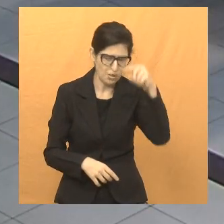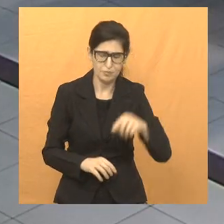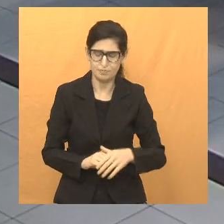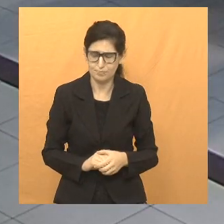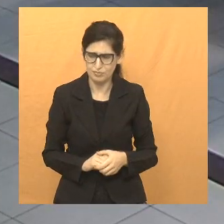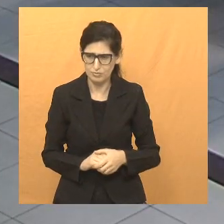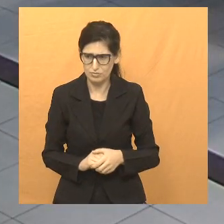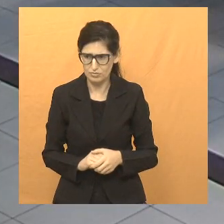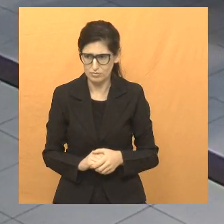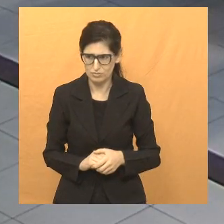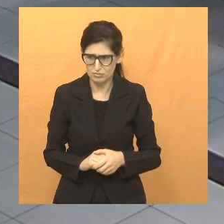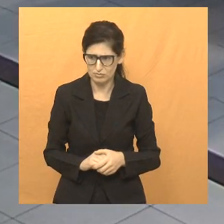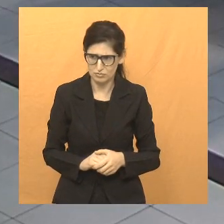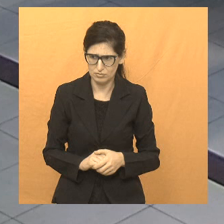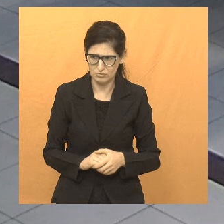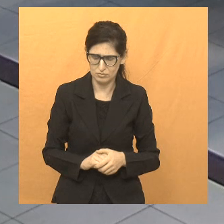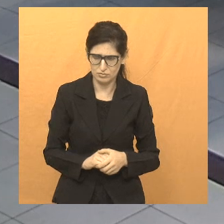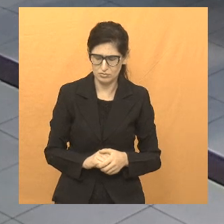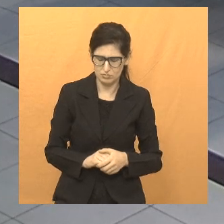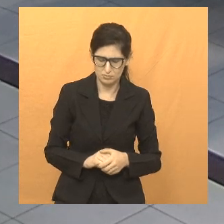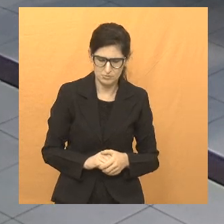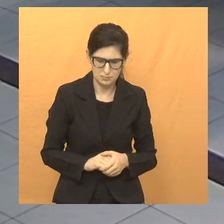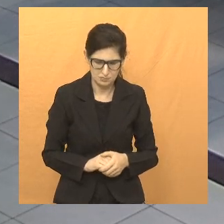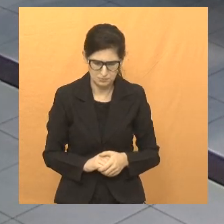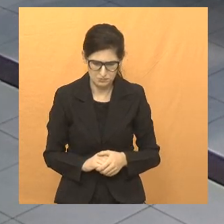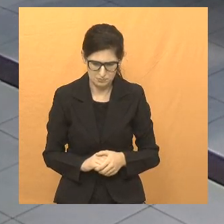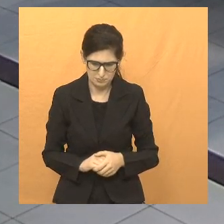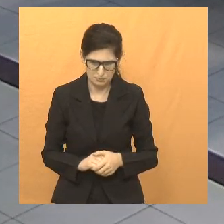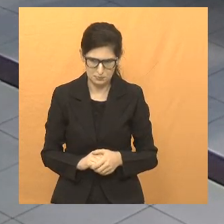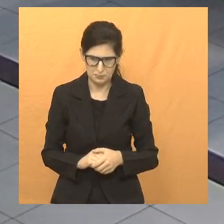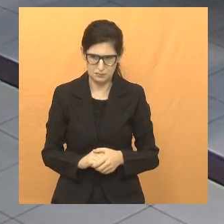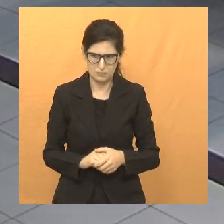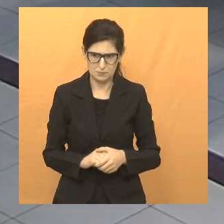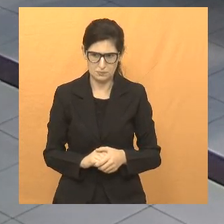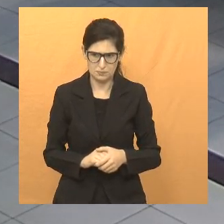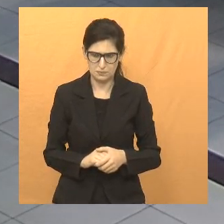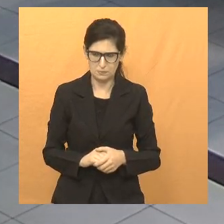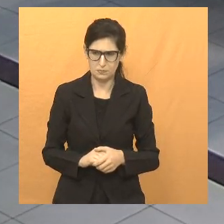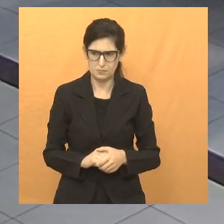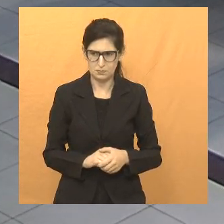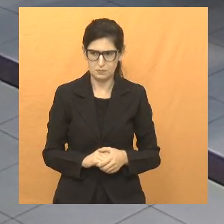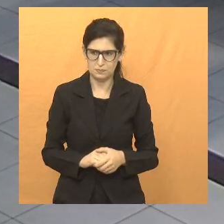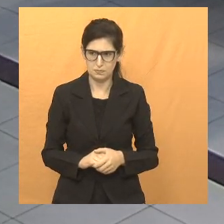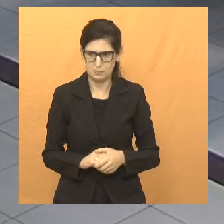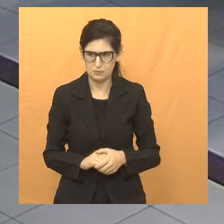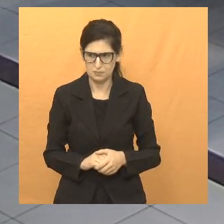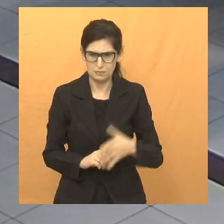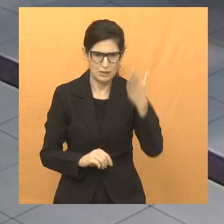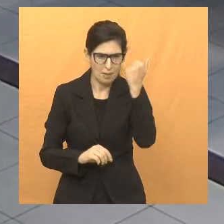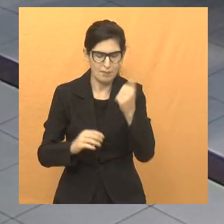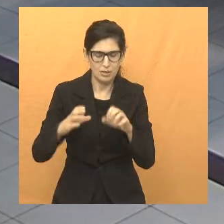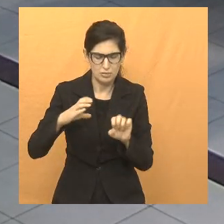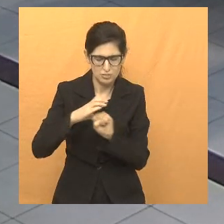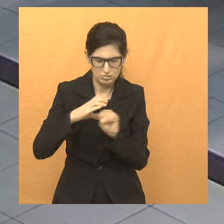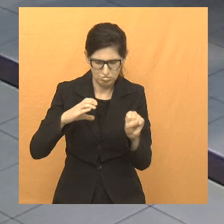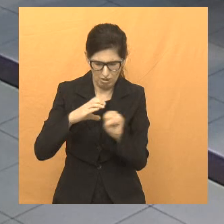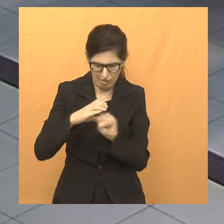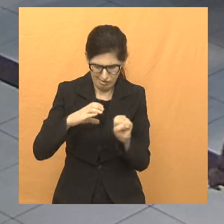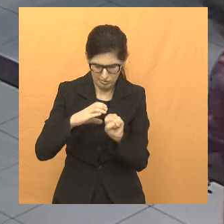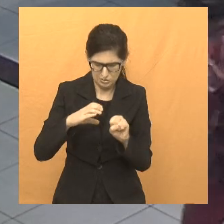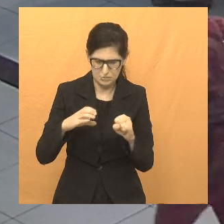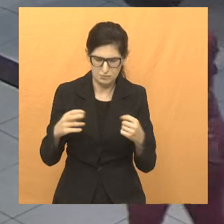o início do centro exames da Santa Casa, agora